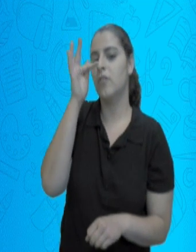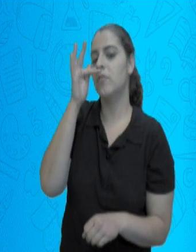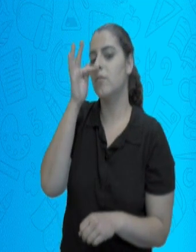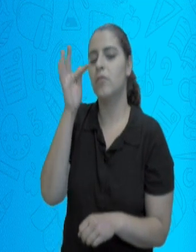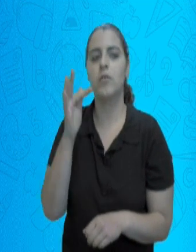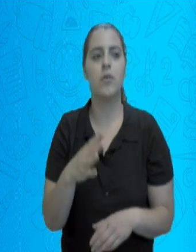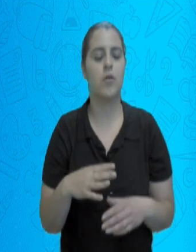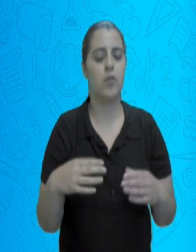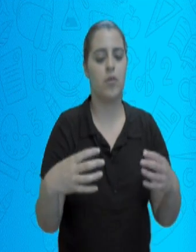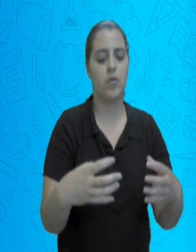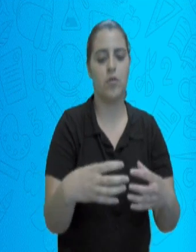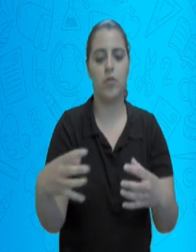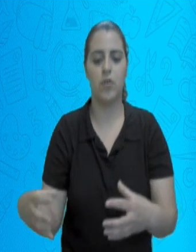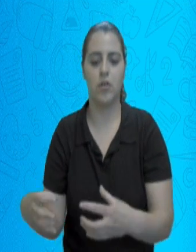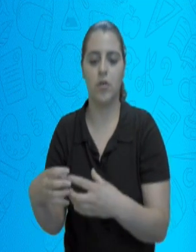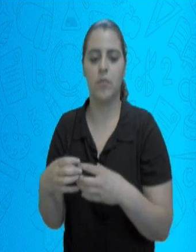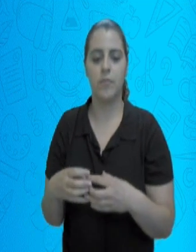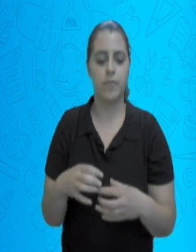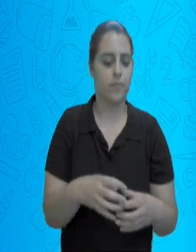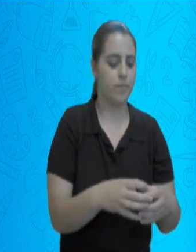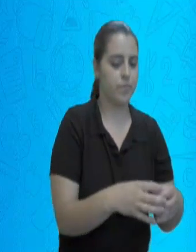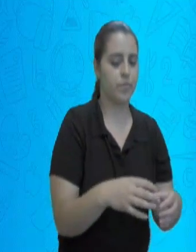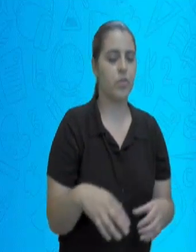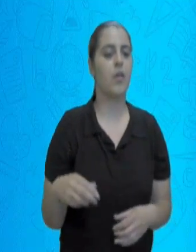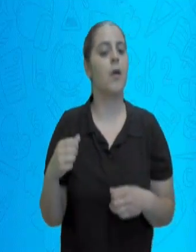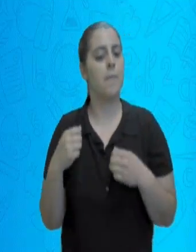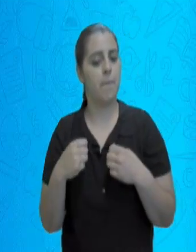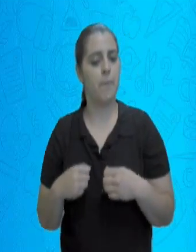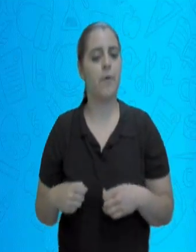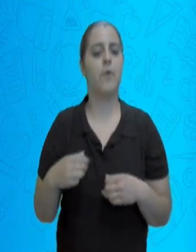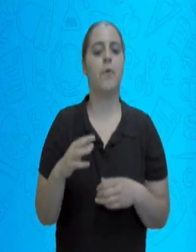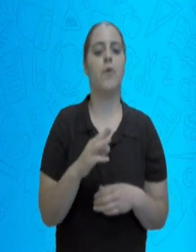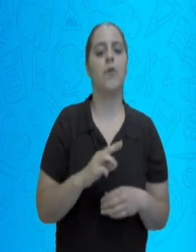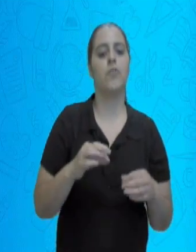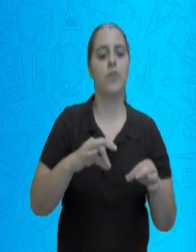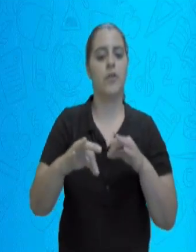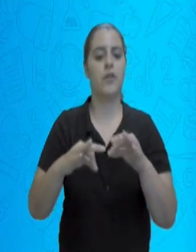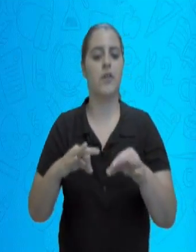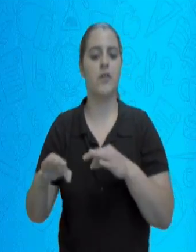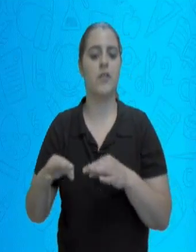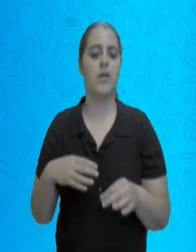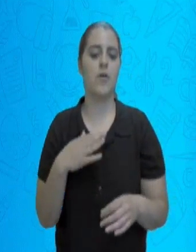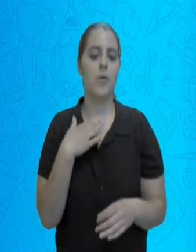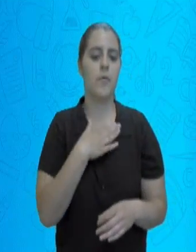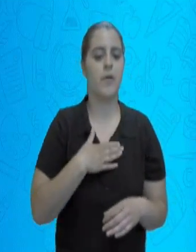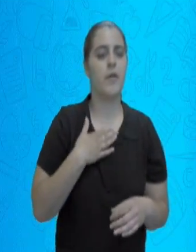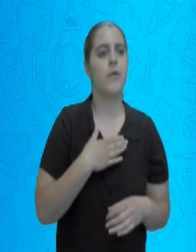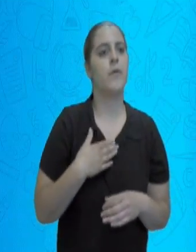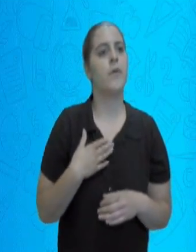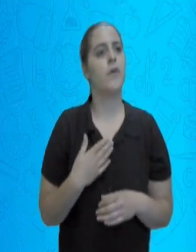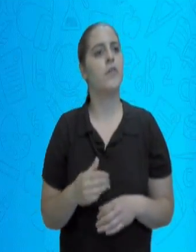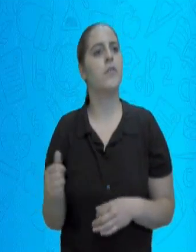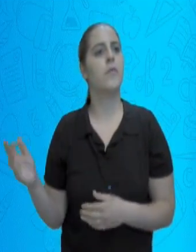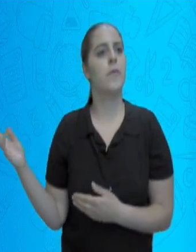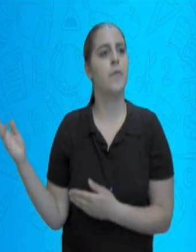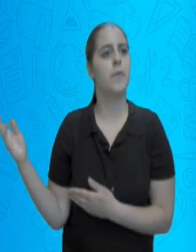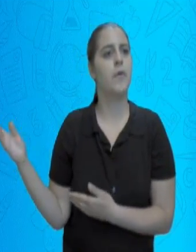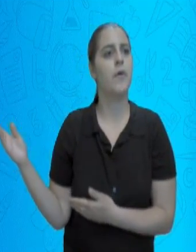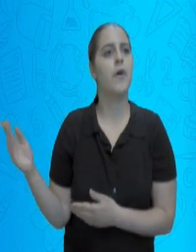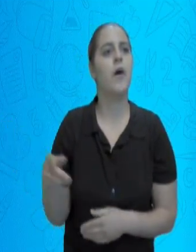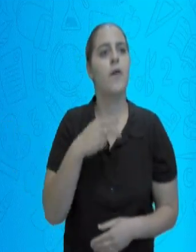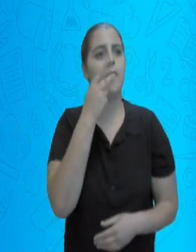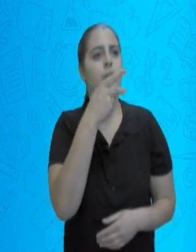as plantas que ela gosta, ali sim ela pode colocar dentro do seu espaço privado. Vamos lá então. Portanto,